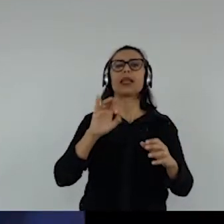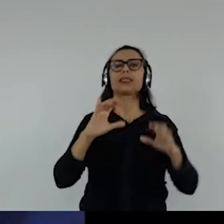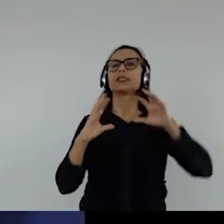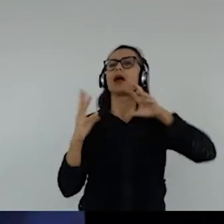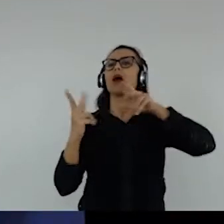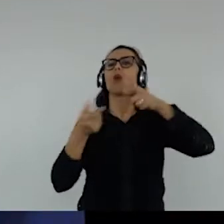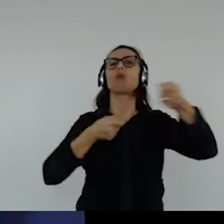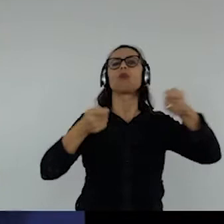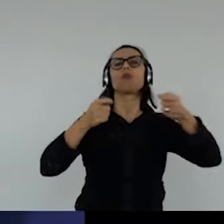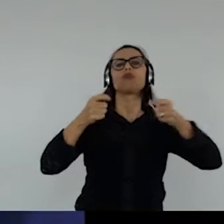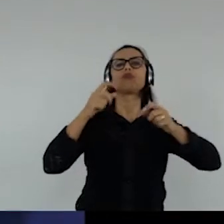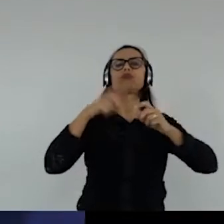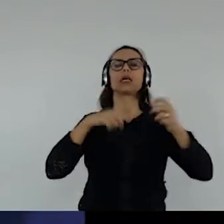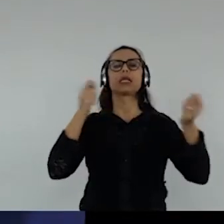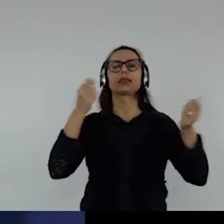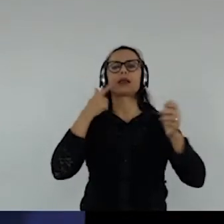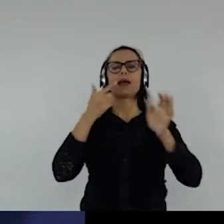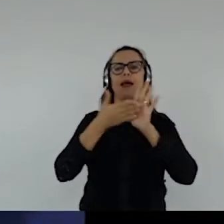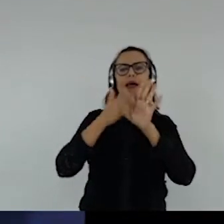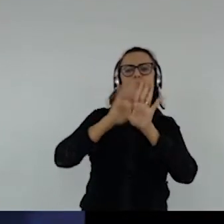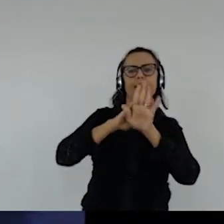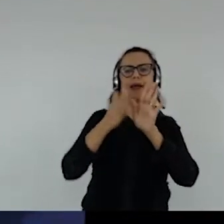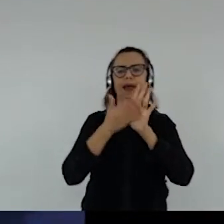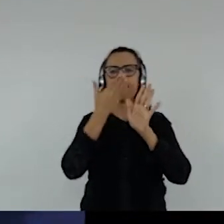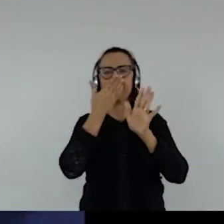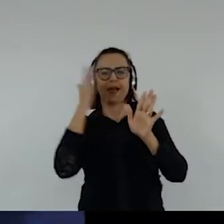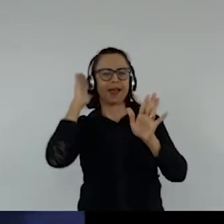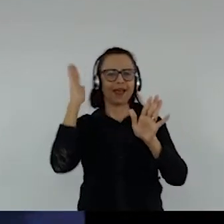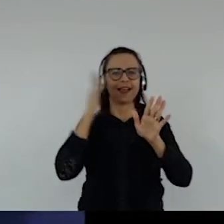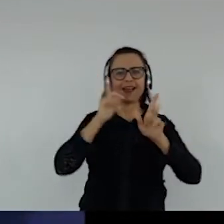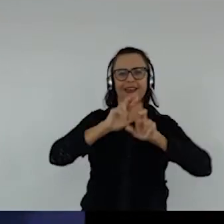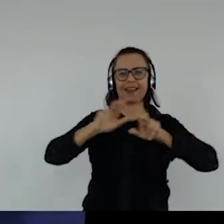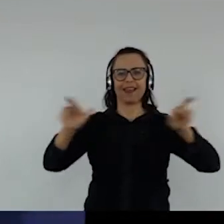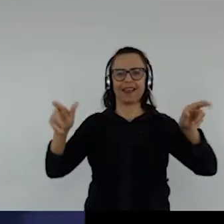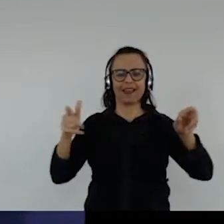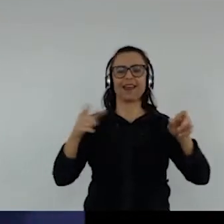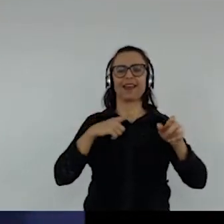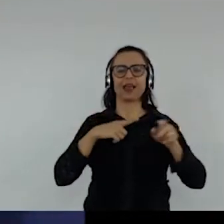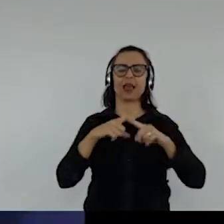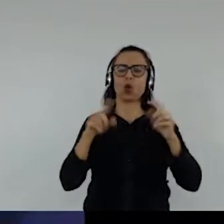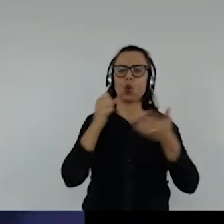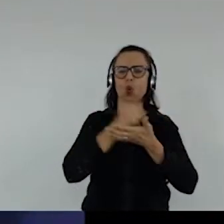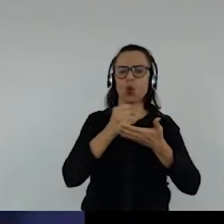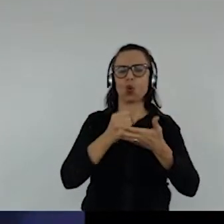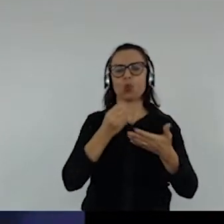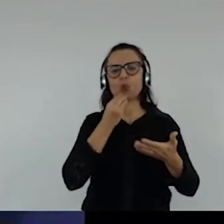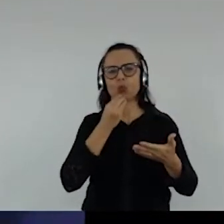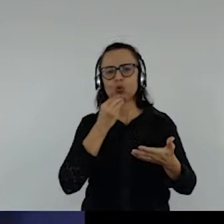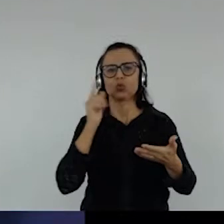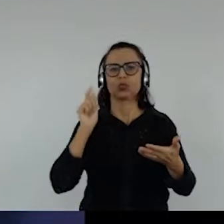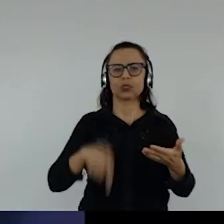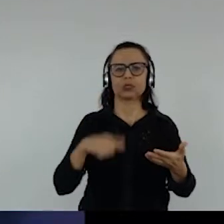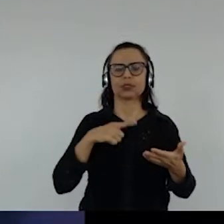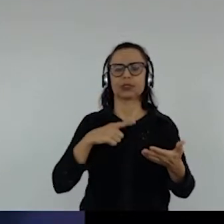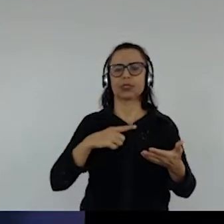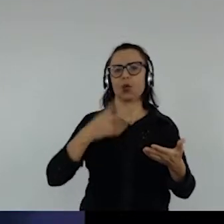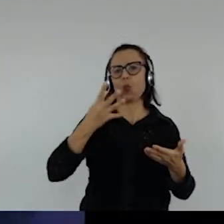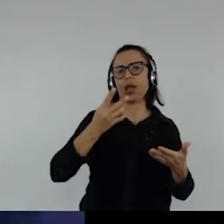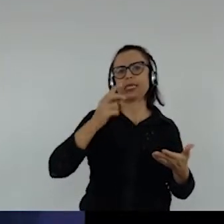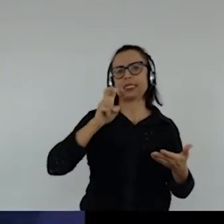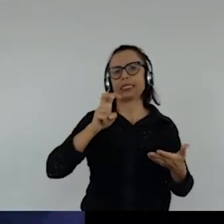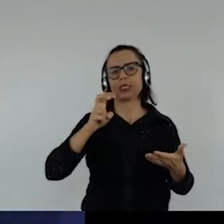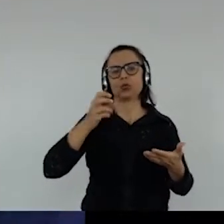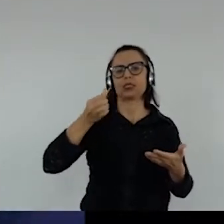são multifacetadas, os contratos deveriam ser de 4, 6, 8 mãos, tanto